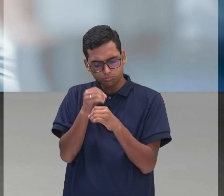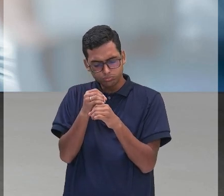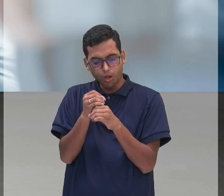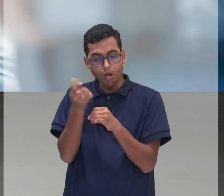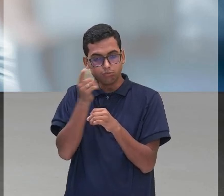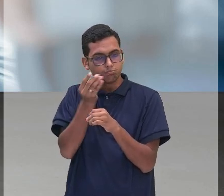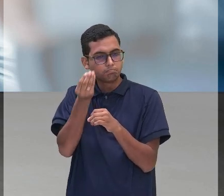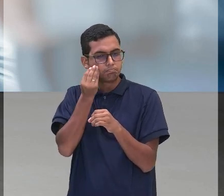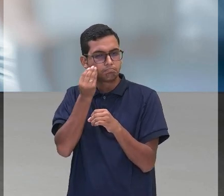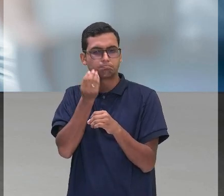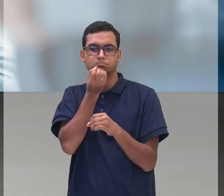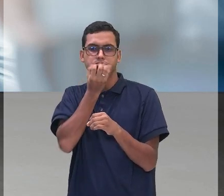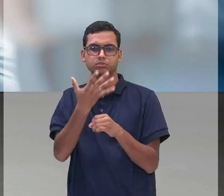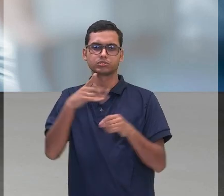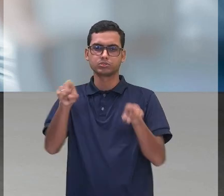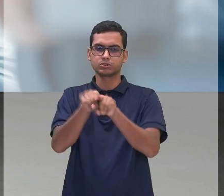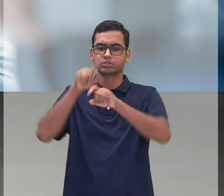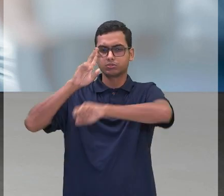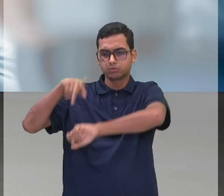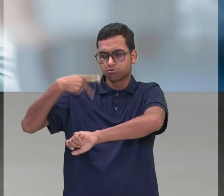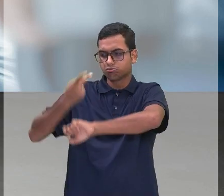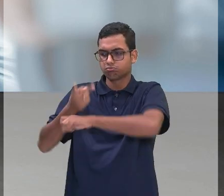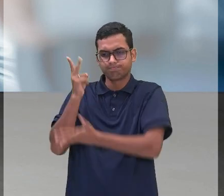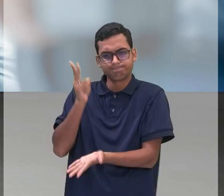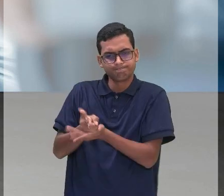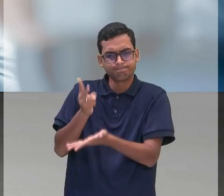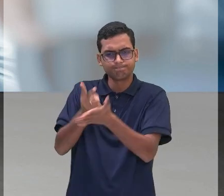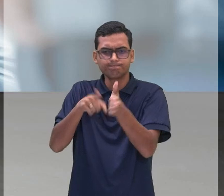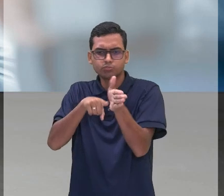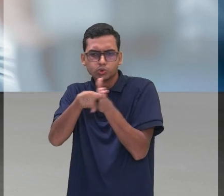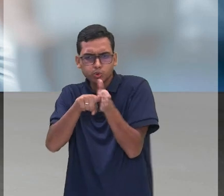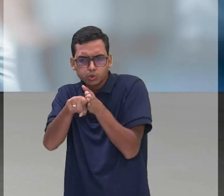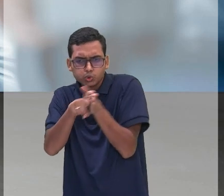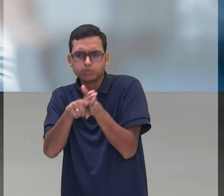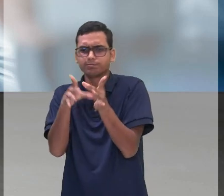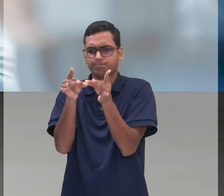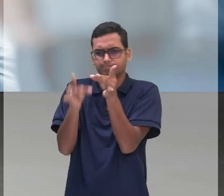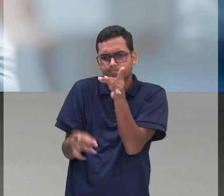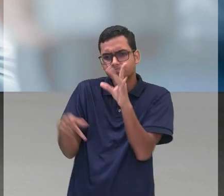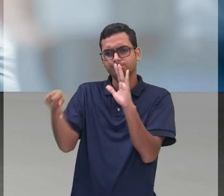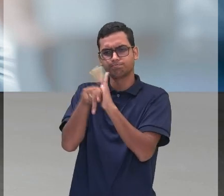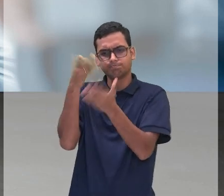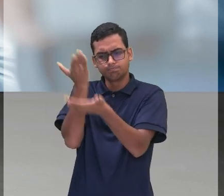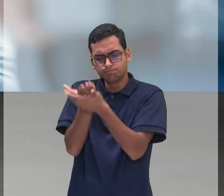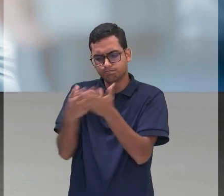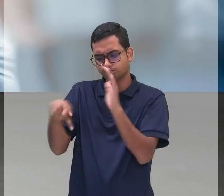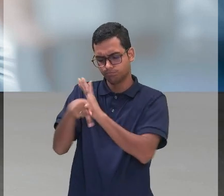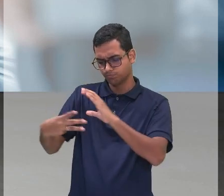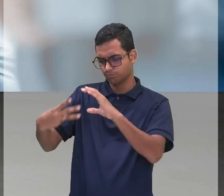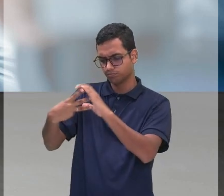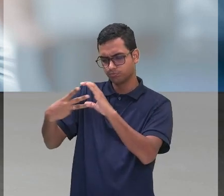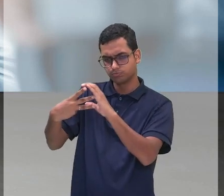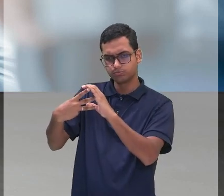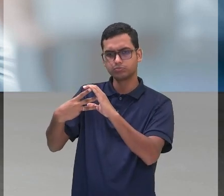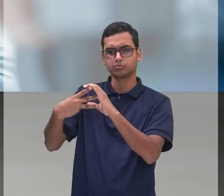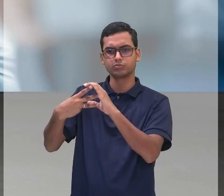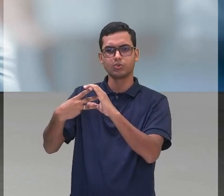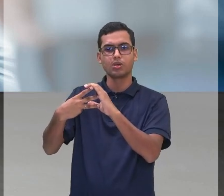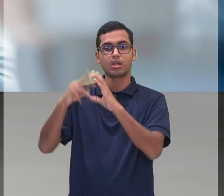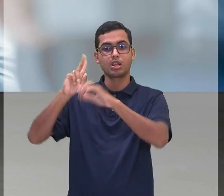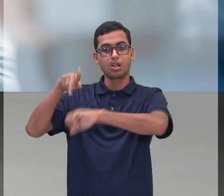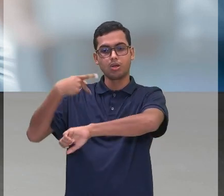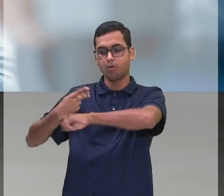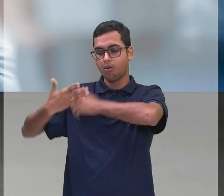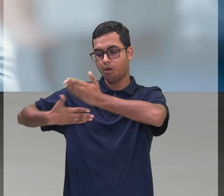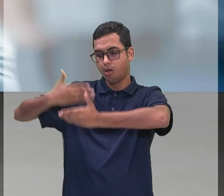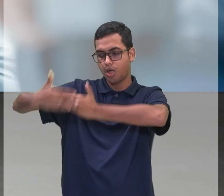aí depois, né, foi dado continuidade ao estudo celular, e aí a gente começa a entender como as